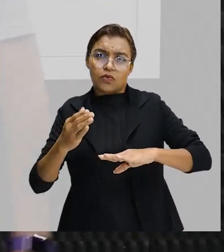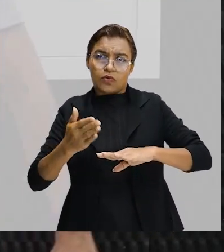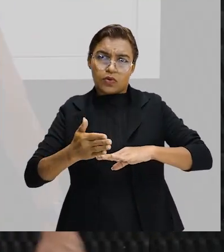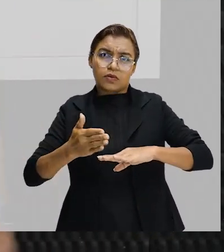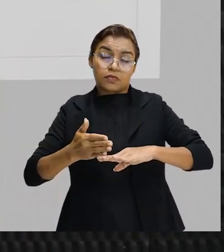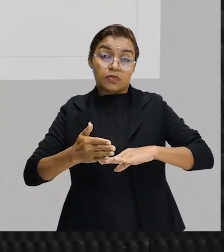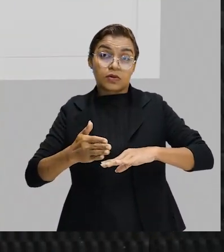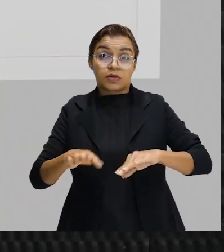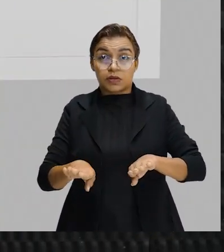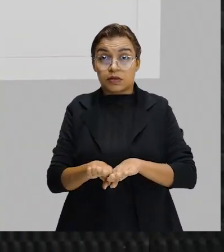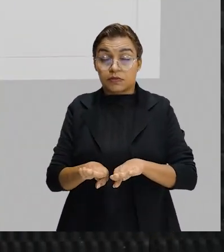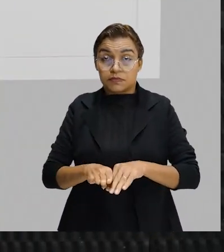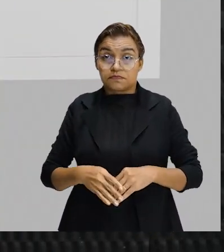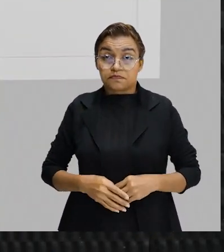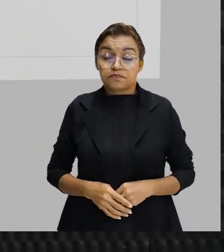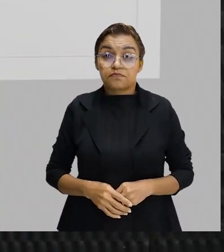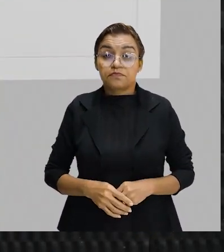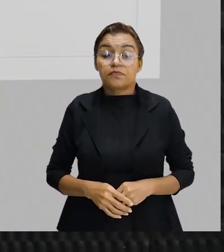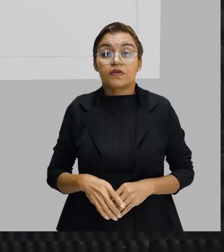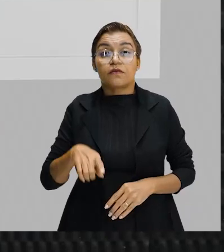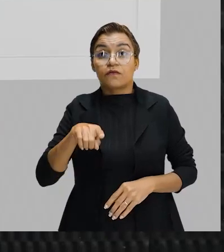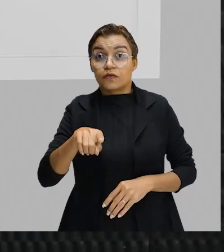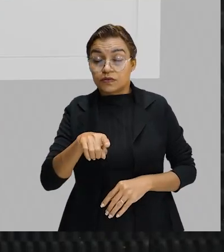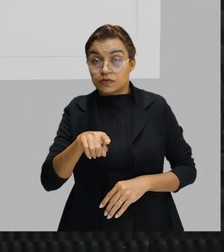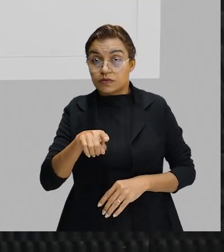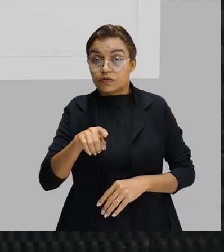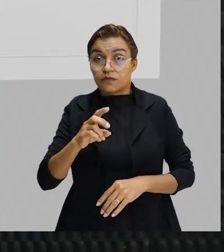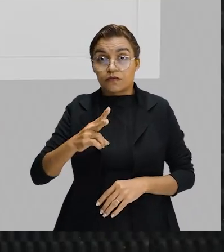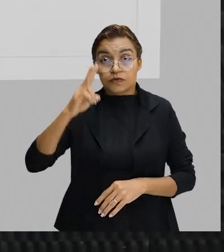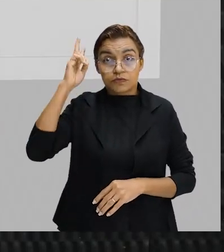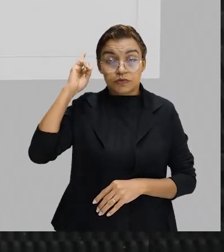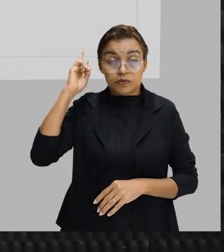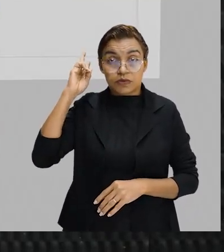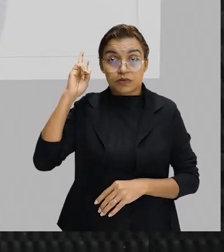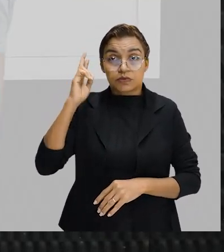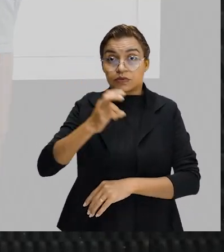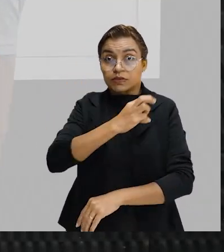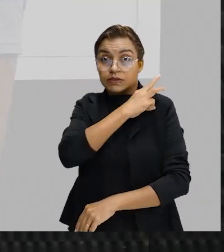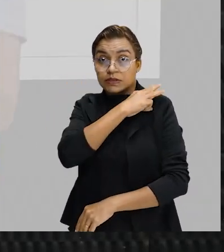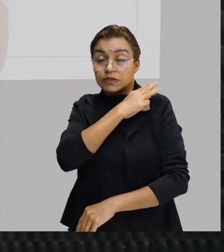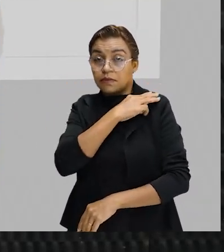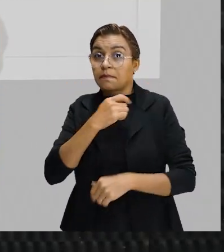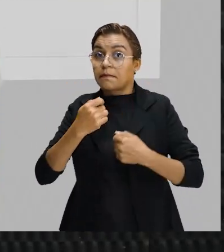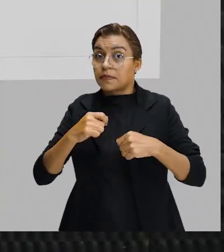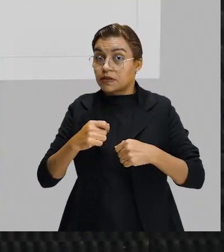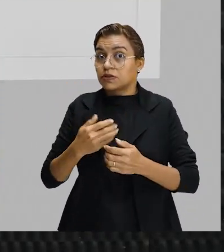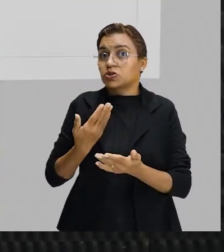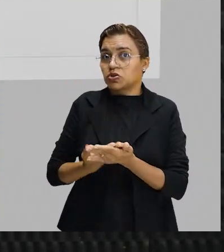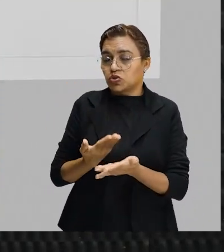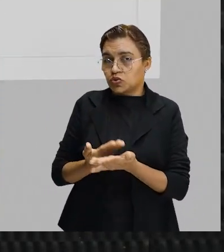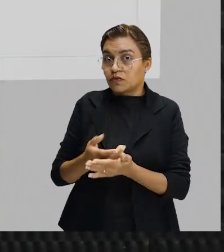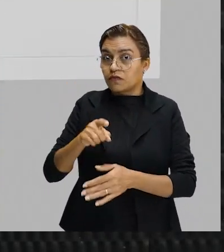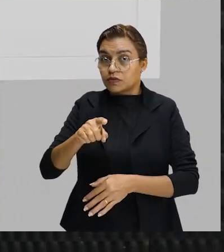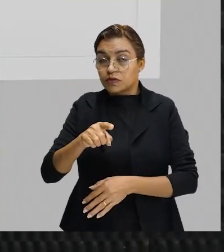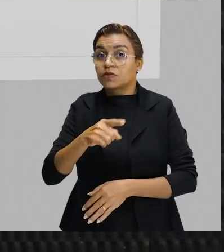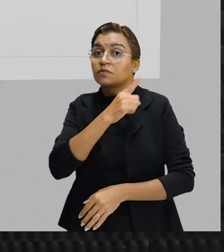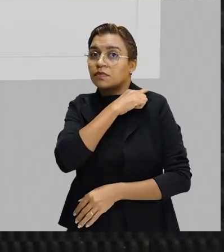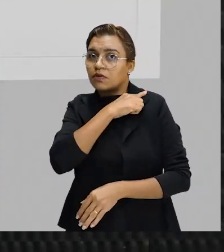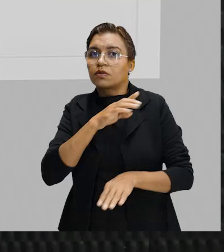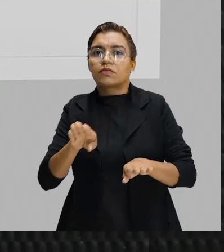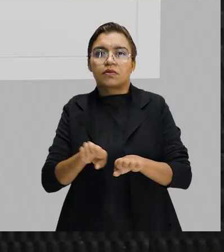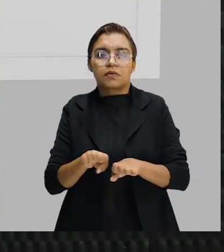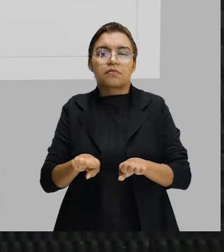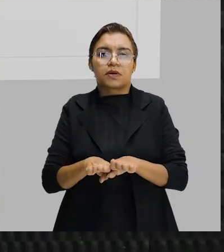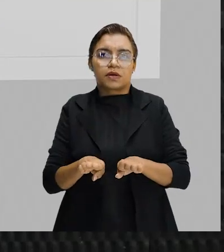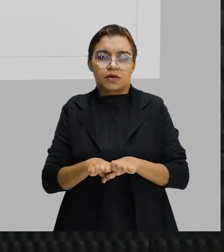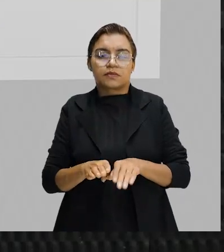avançado, tá, do que este processo. Mas você que vai fazer vestibular e está no terceiro ano, vai ter que se preocupar. Você que está no primeiro ano também, vai olhar isso,